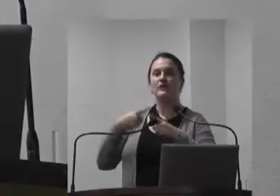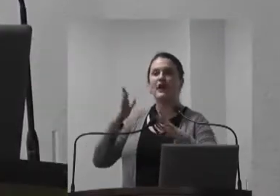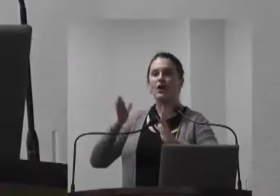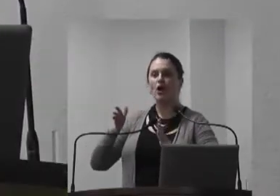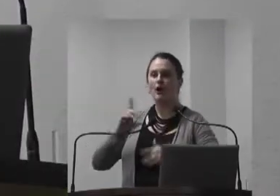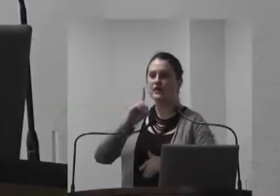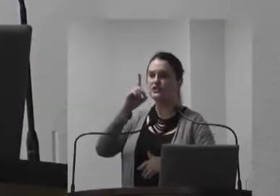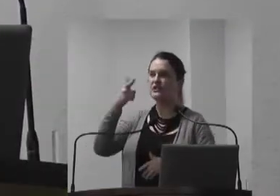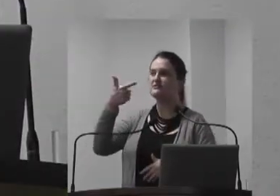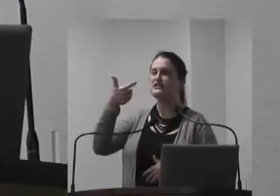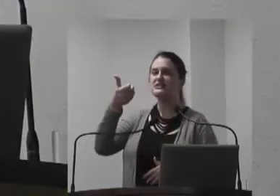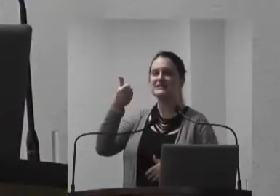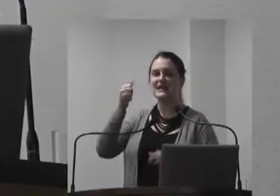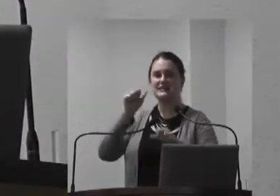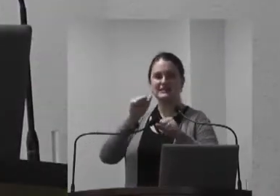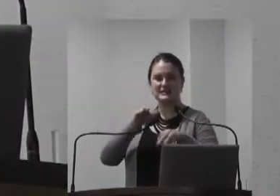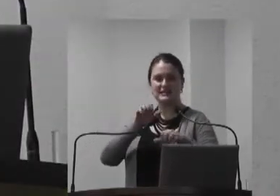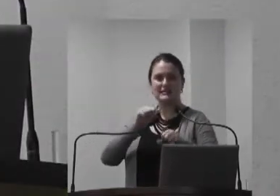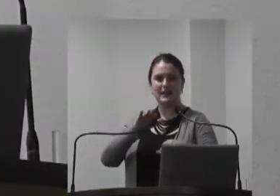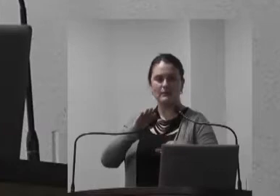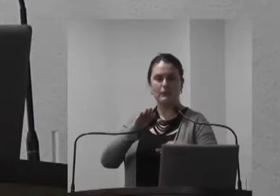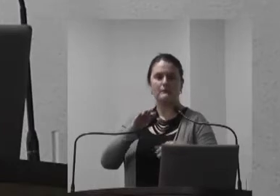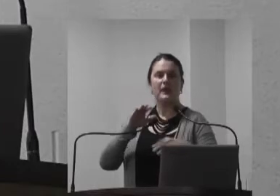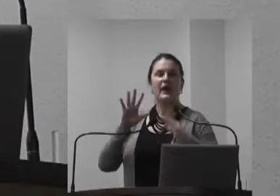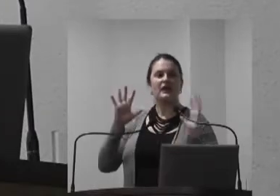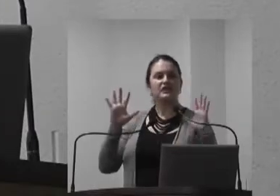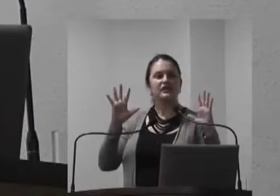diferente, porque agora, dia 26 de